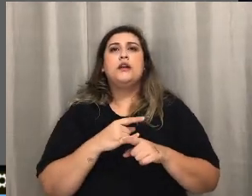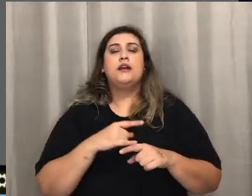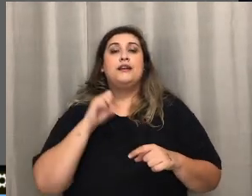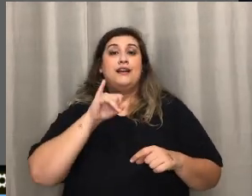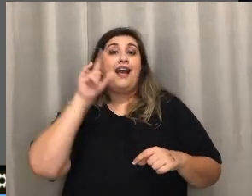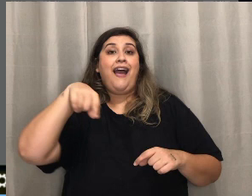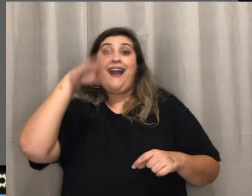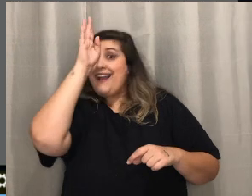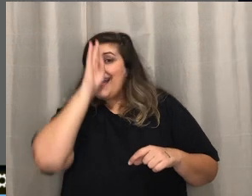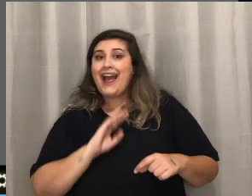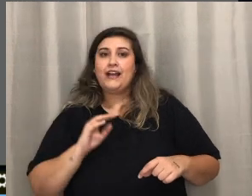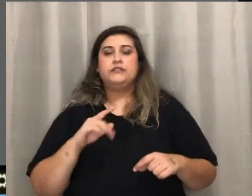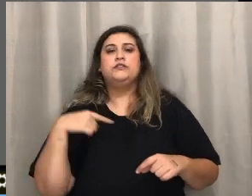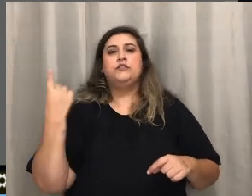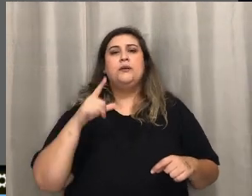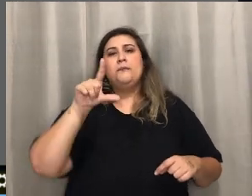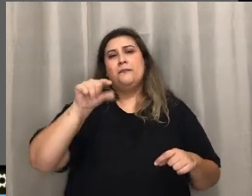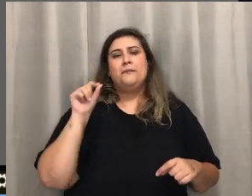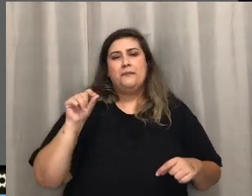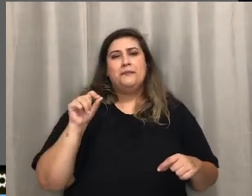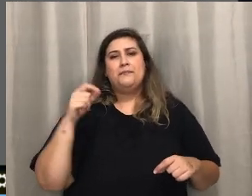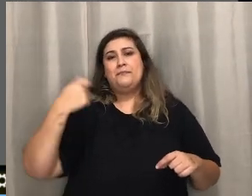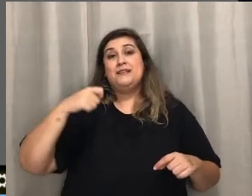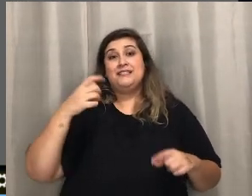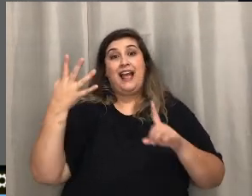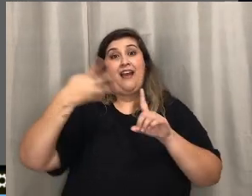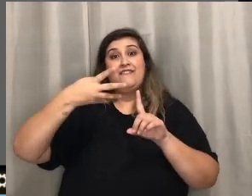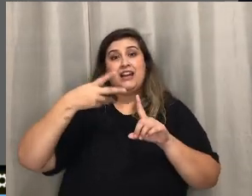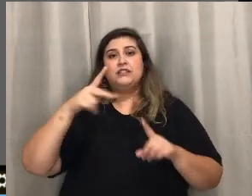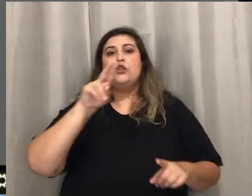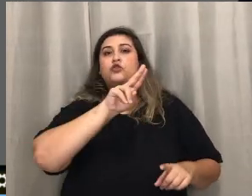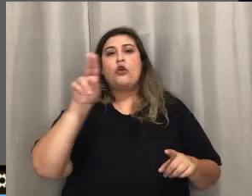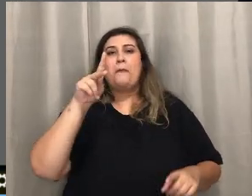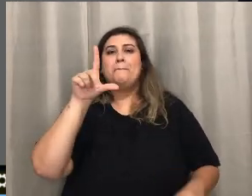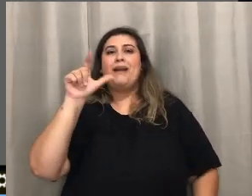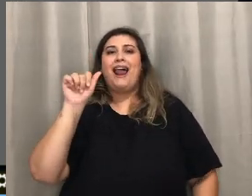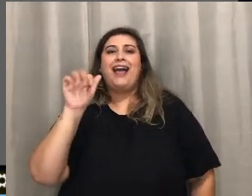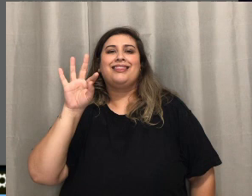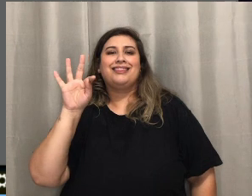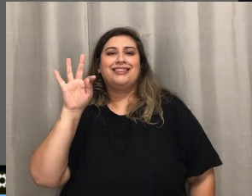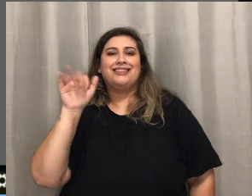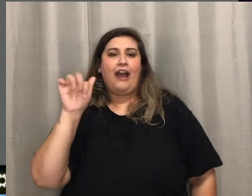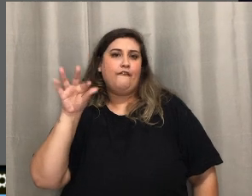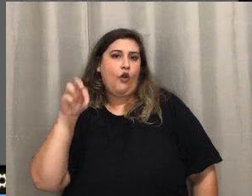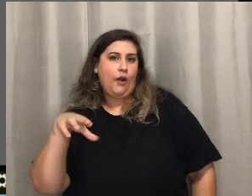uma plataforma gratuita, nós referenciarmos o nome da plataforma.